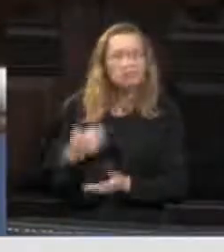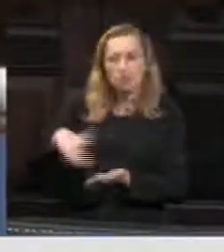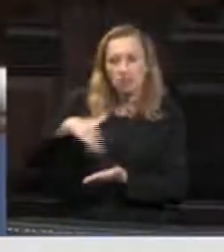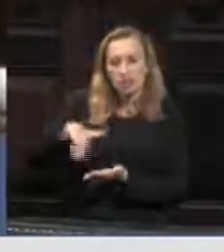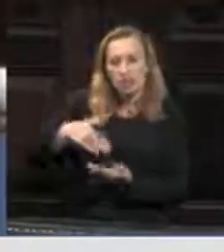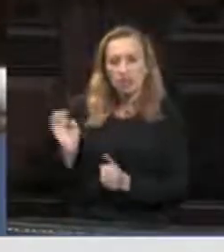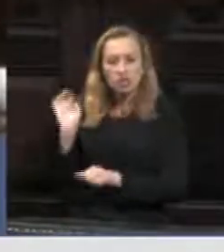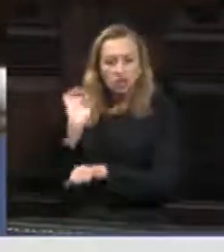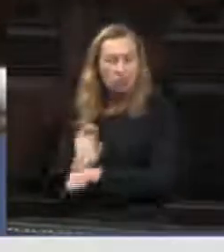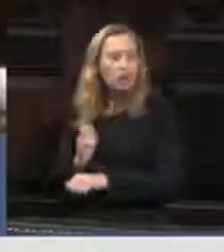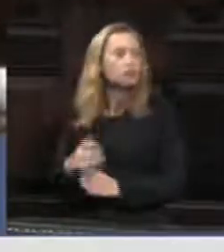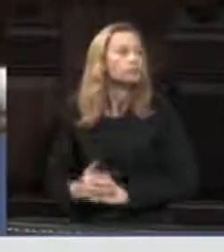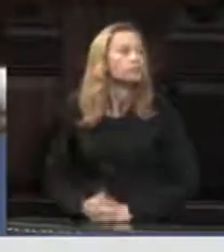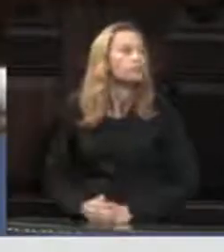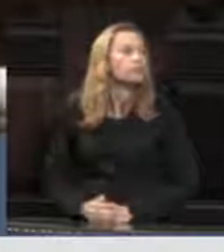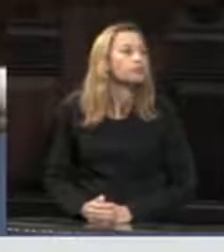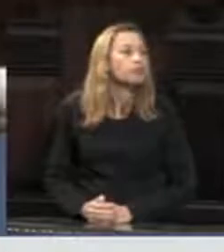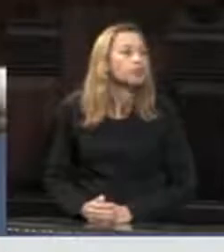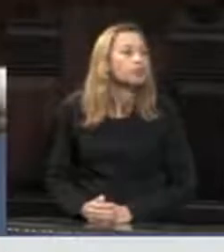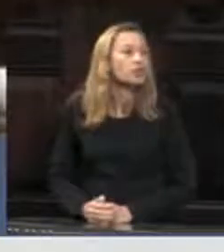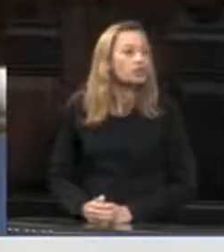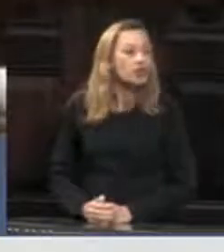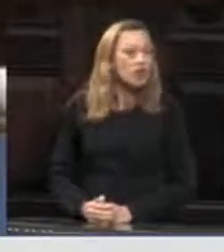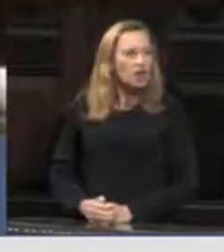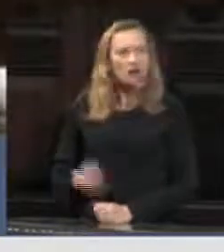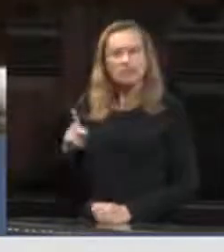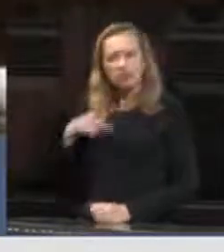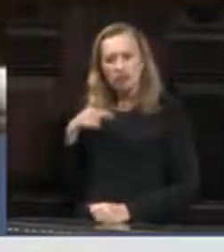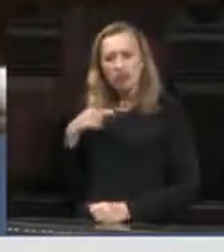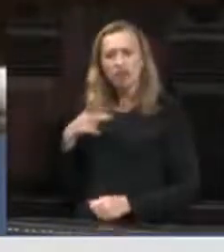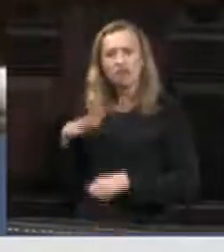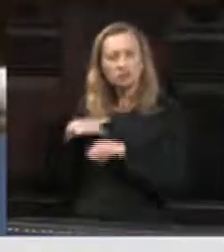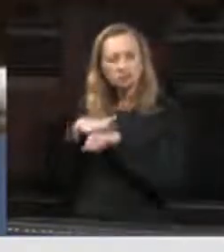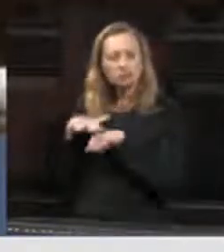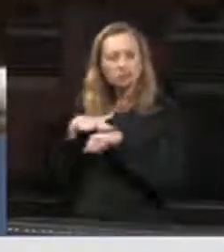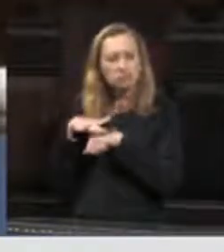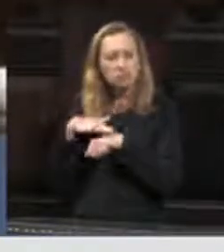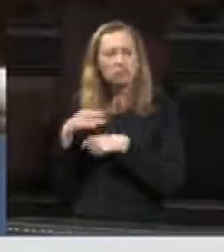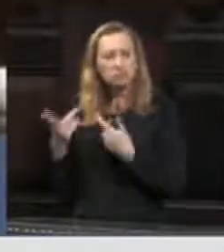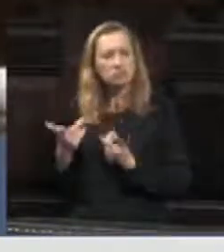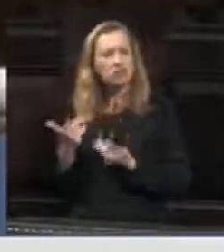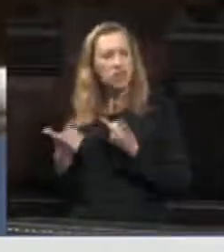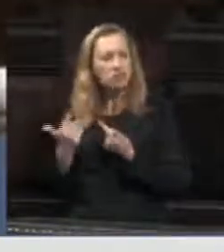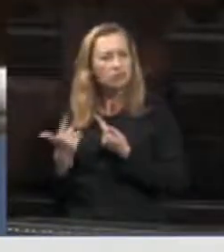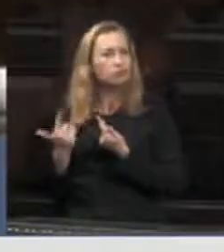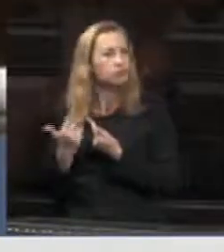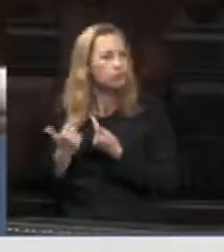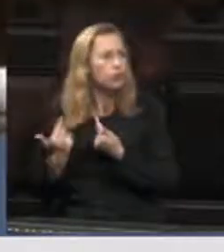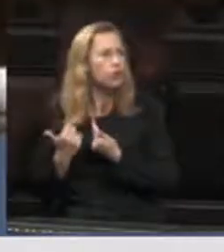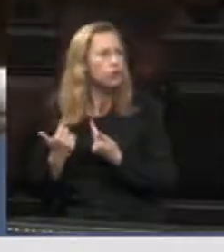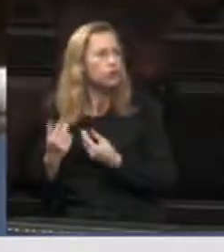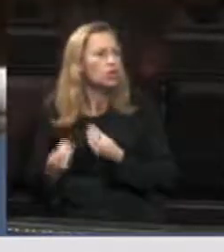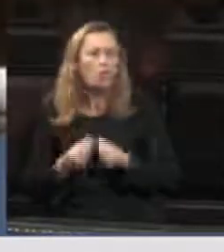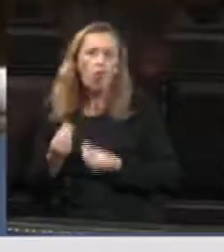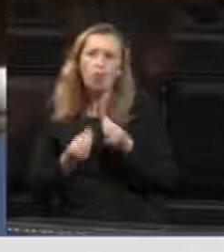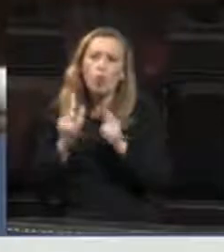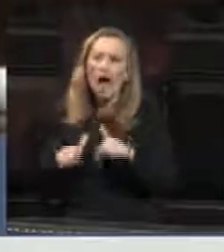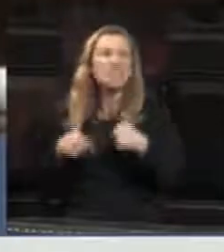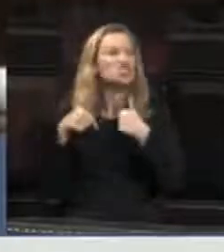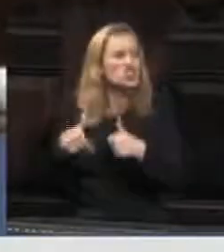estadual de fazenda me coloquei à disposição conversamos longamente como agir